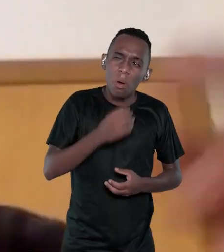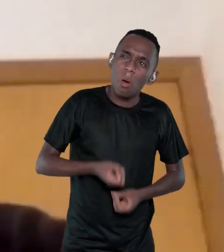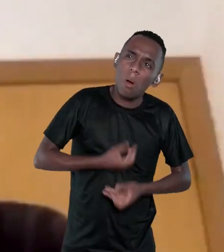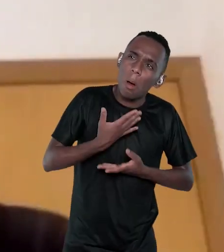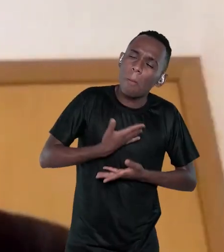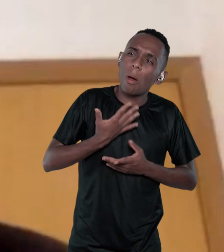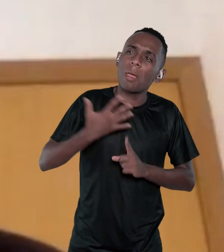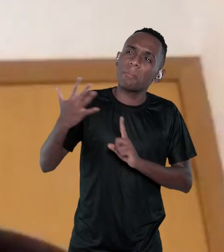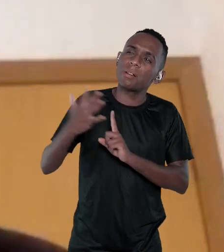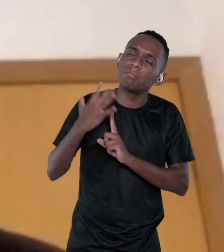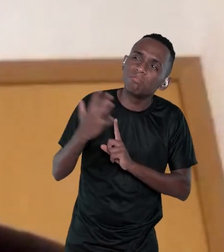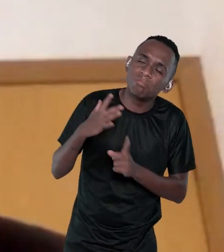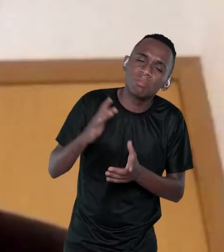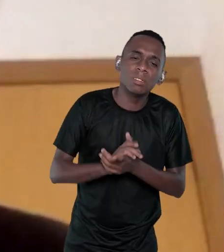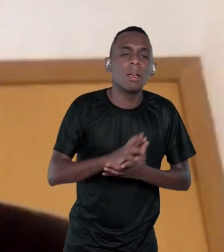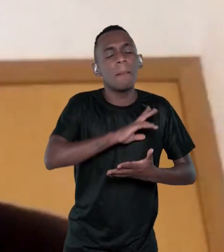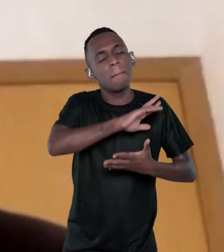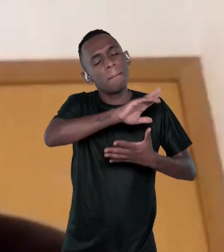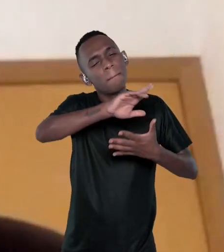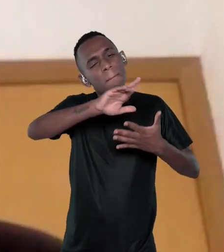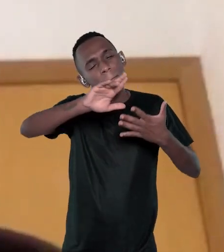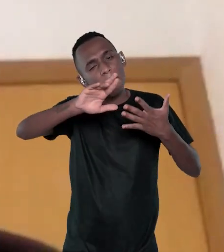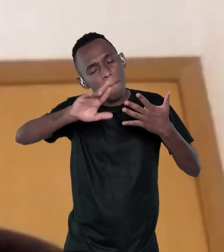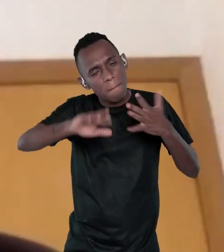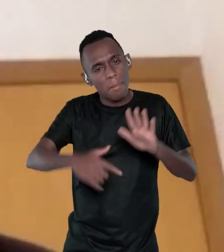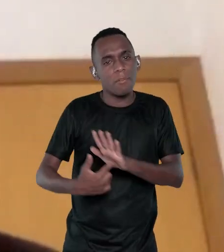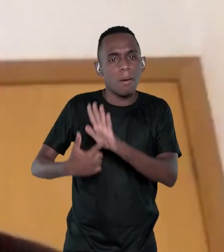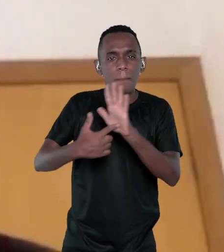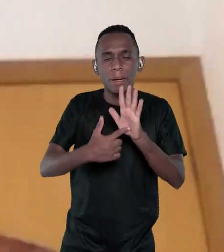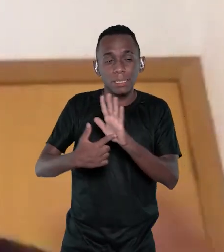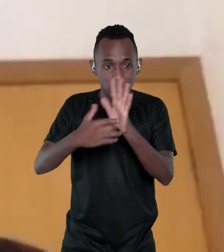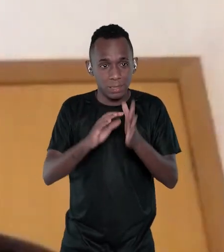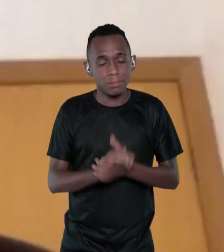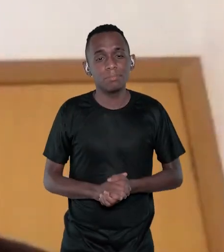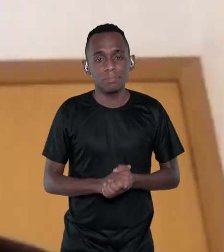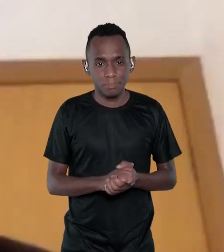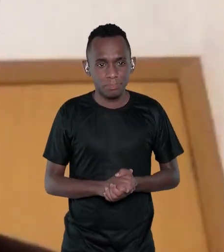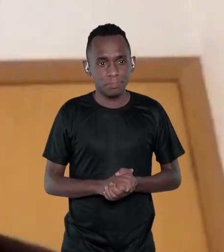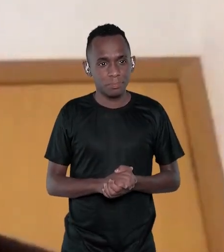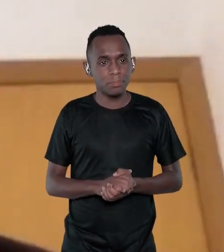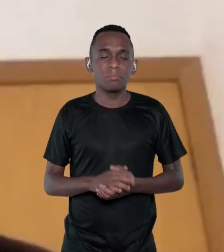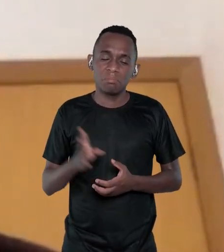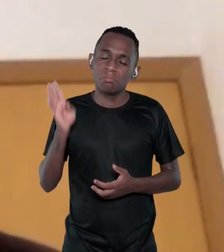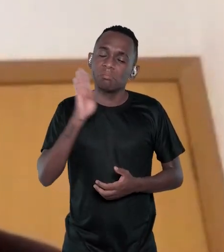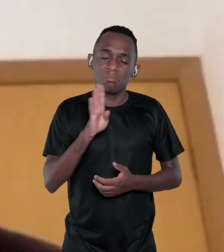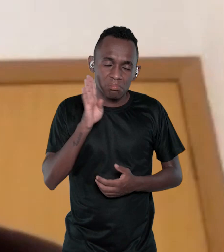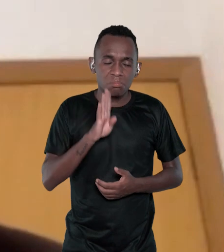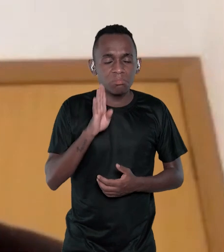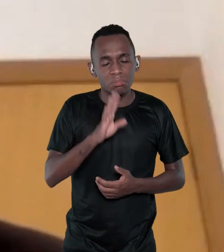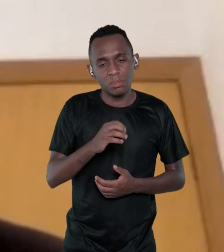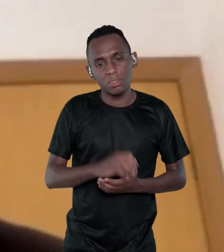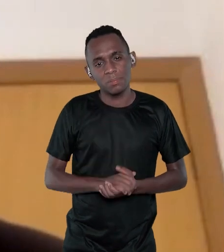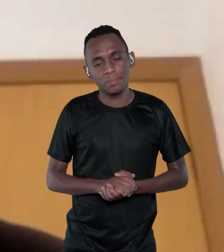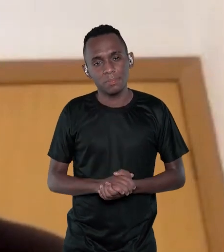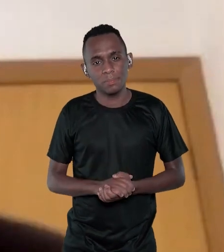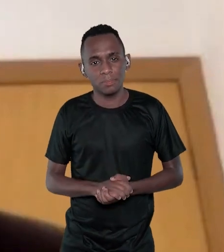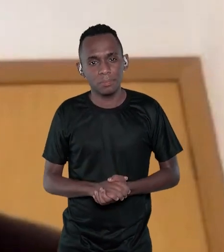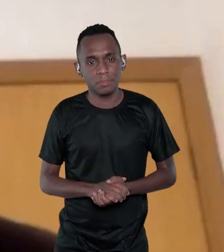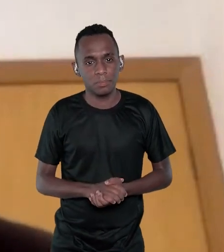do Borges, do Carlos Drummond, que eu vou tecendo